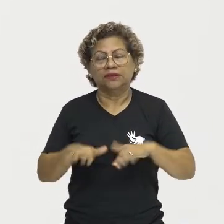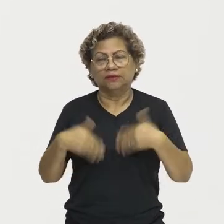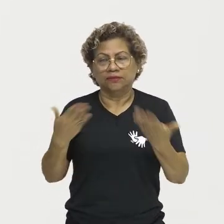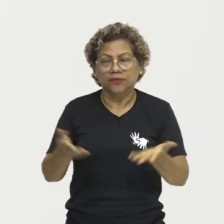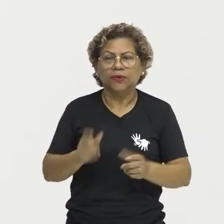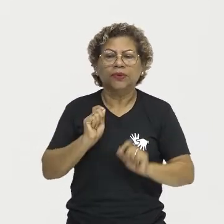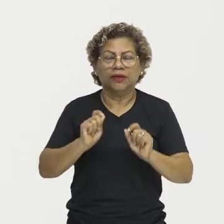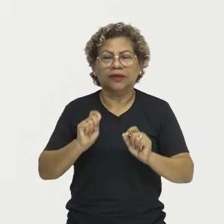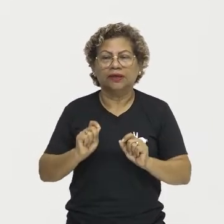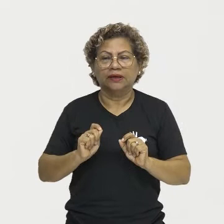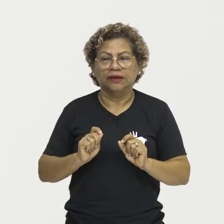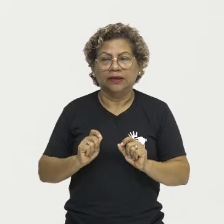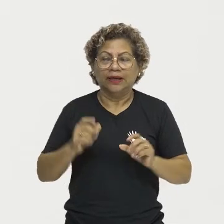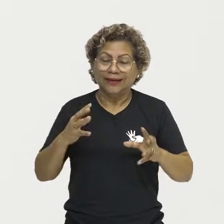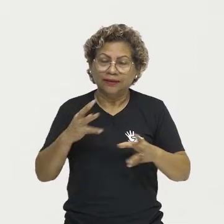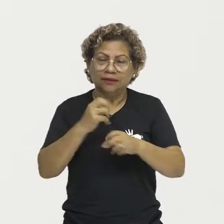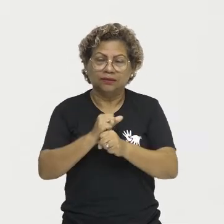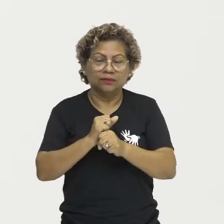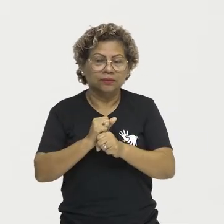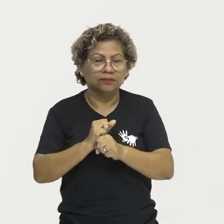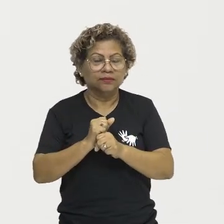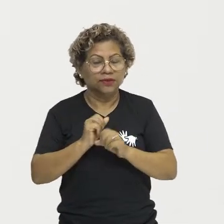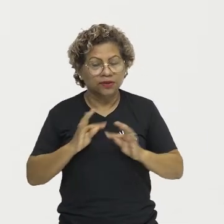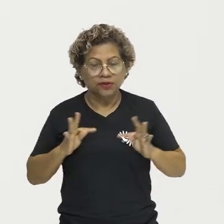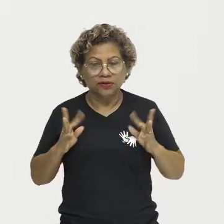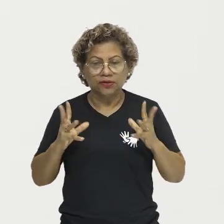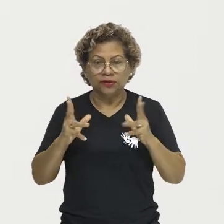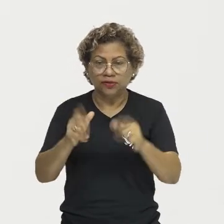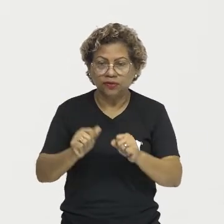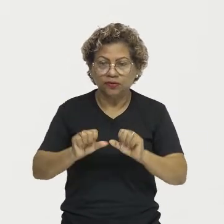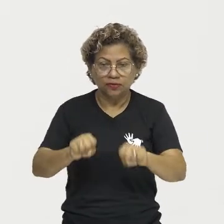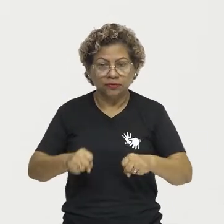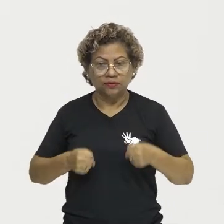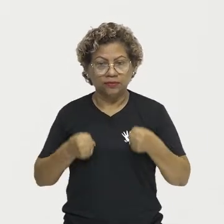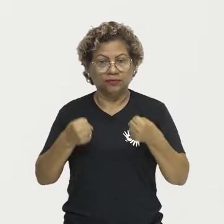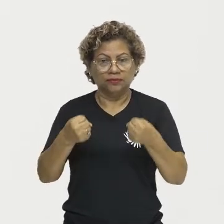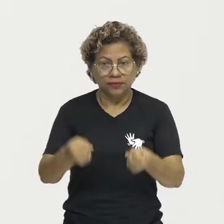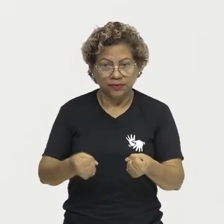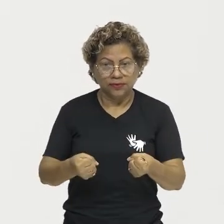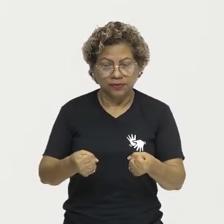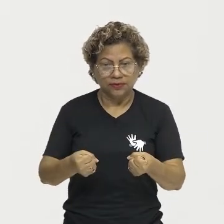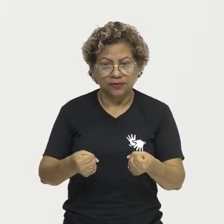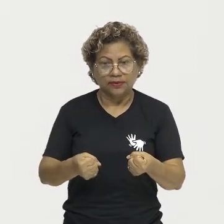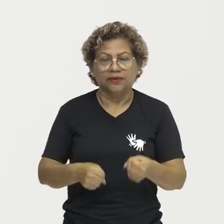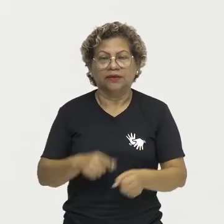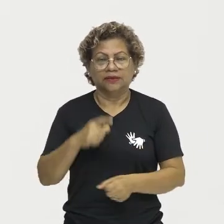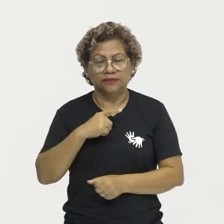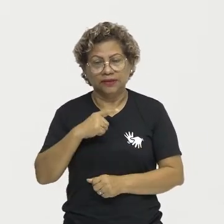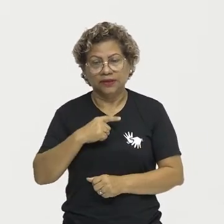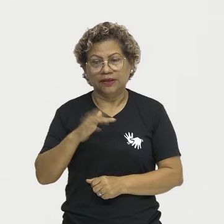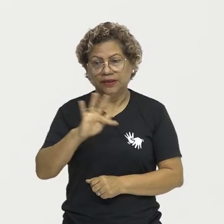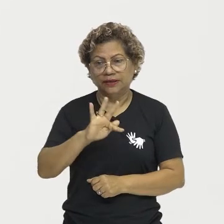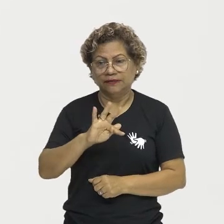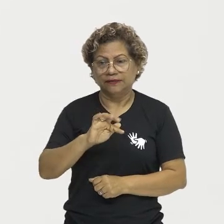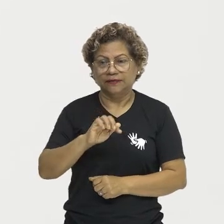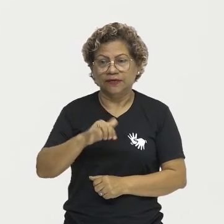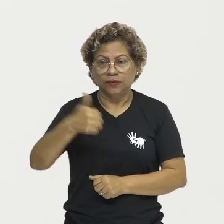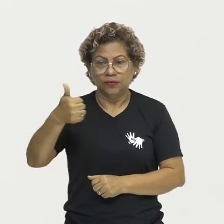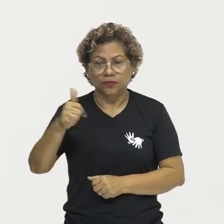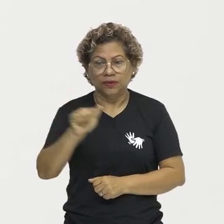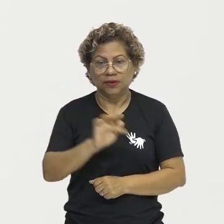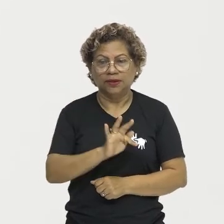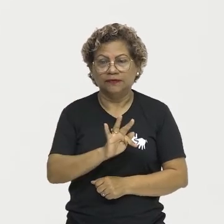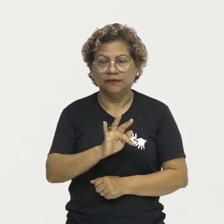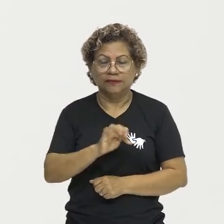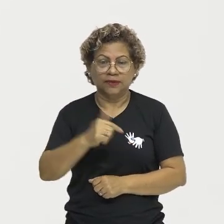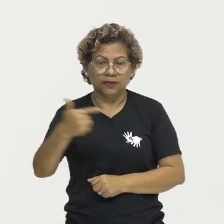forças que estão sendo aplicadas no corpo. Você vê aí que a força resultante é F1 mais F2 mais F3. Aí depende do número